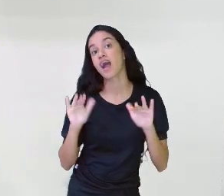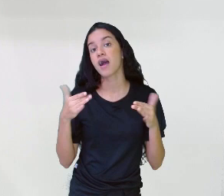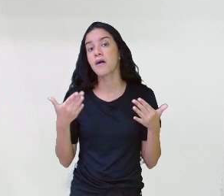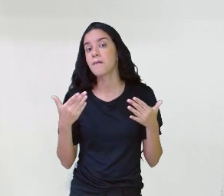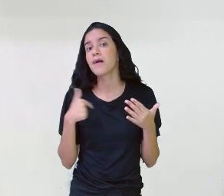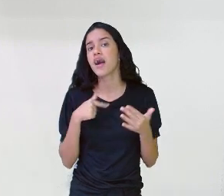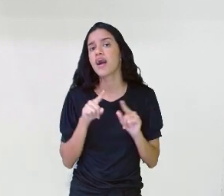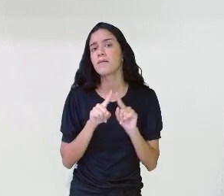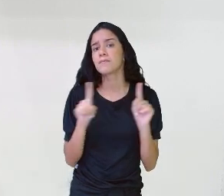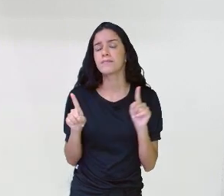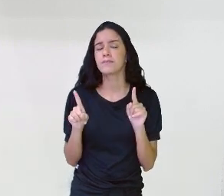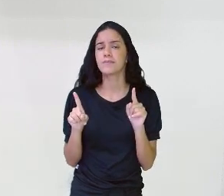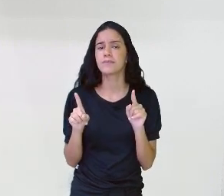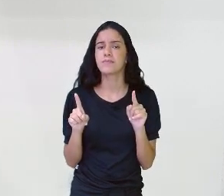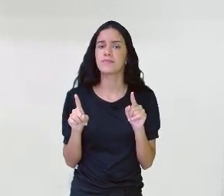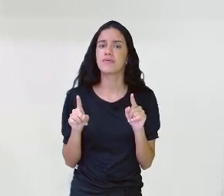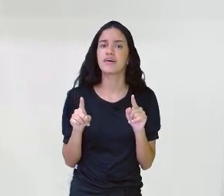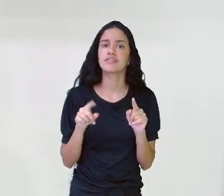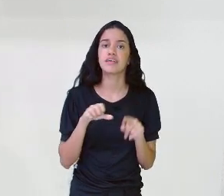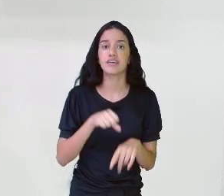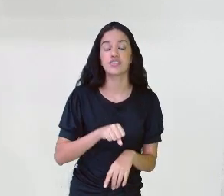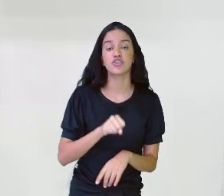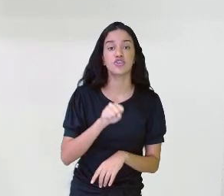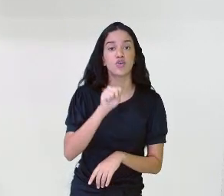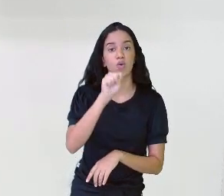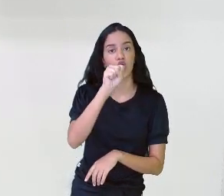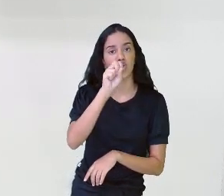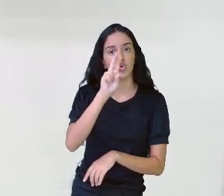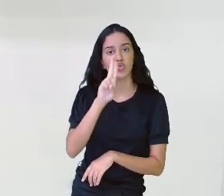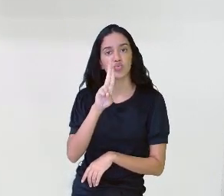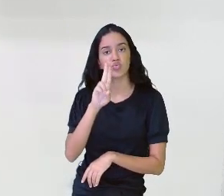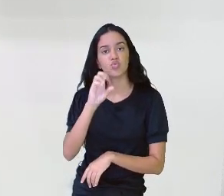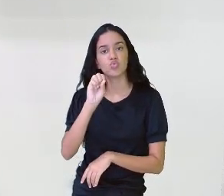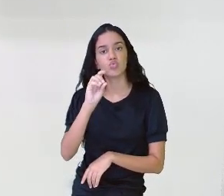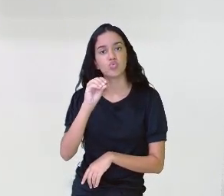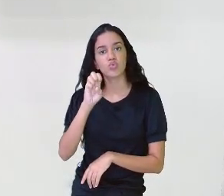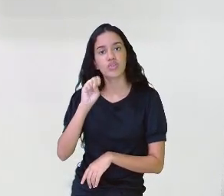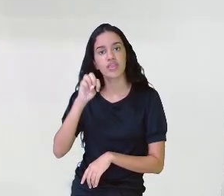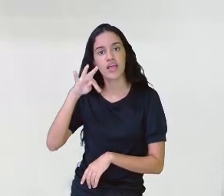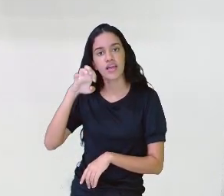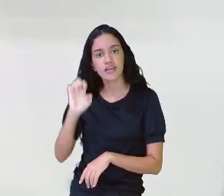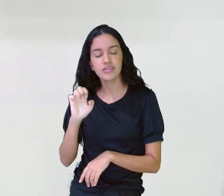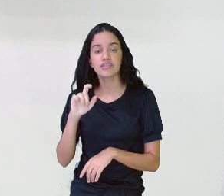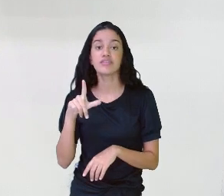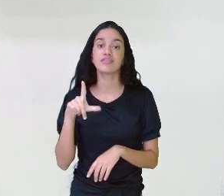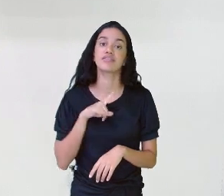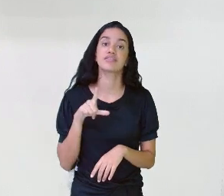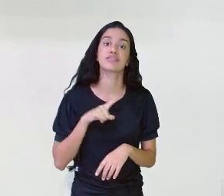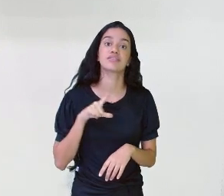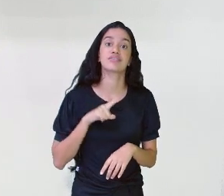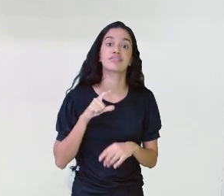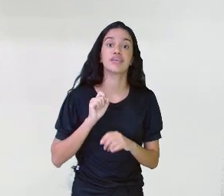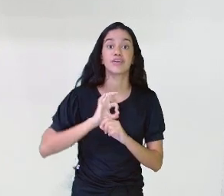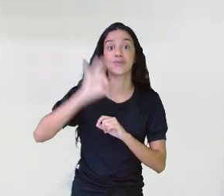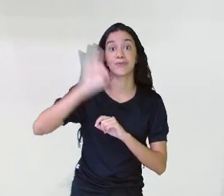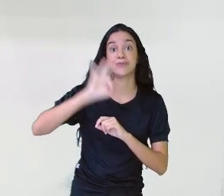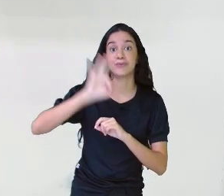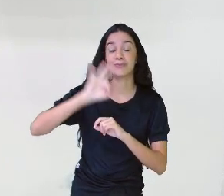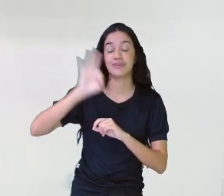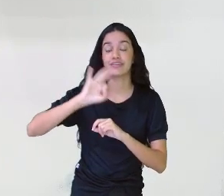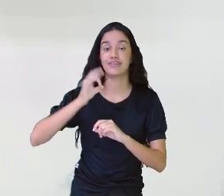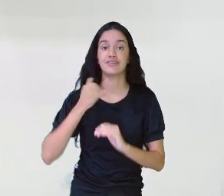E a região Sudeste, professora? Na região Sudeste, a gente tem o maior índice de desenvolvimento